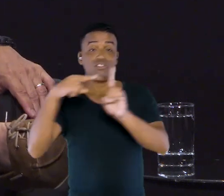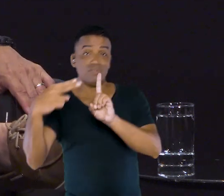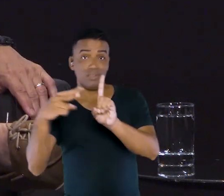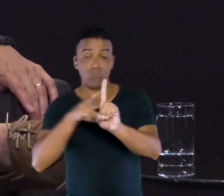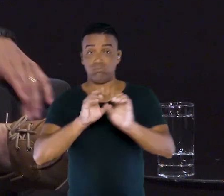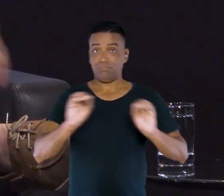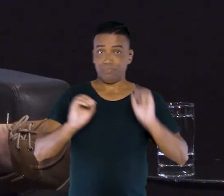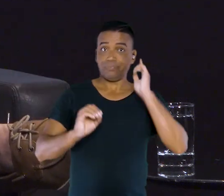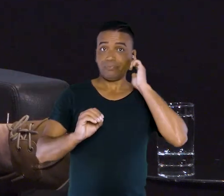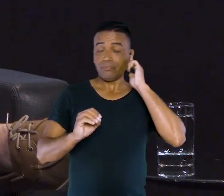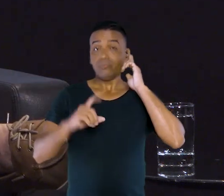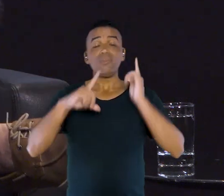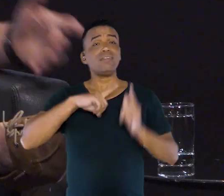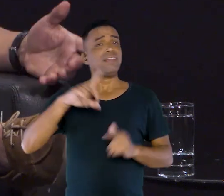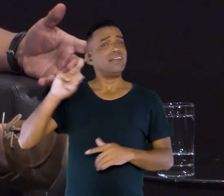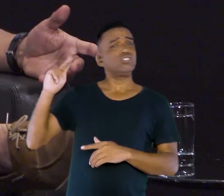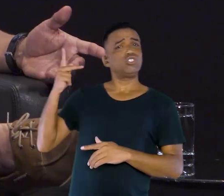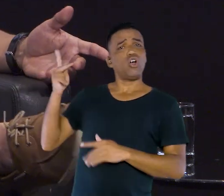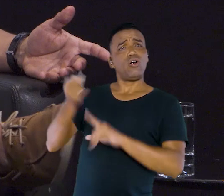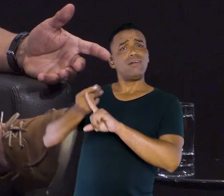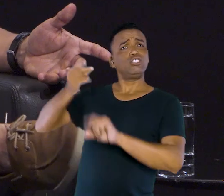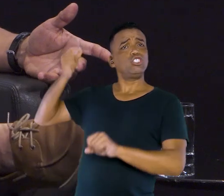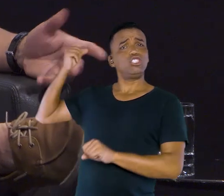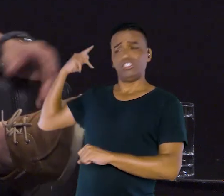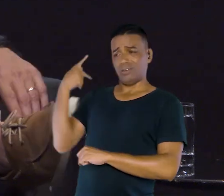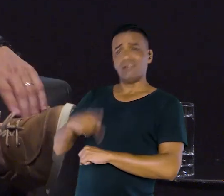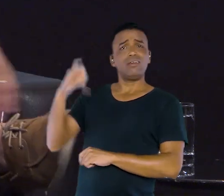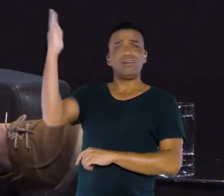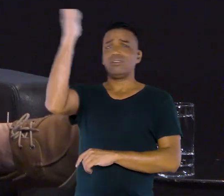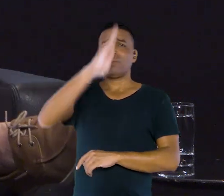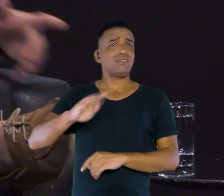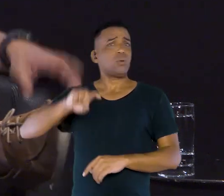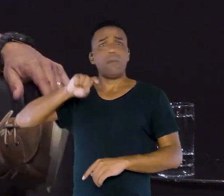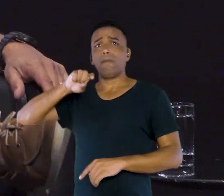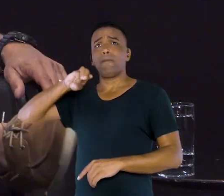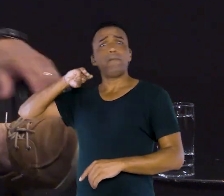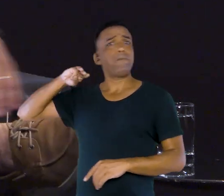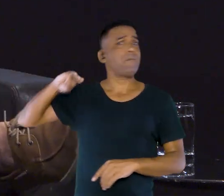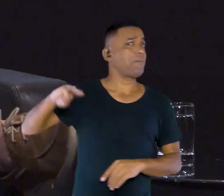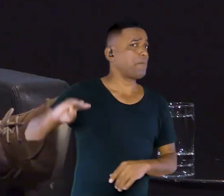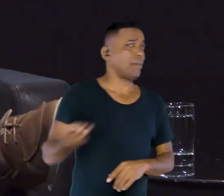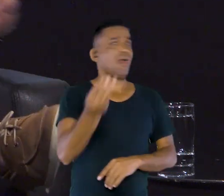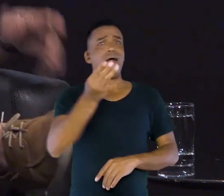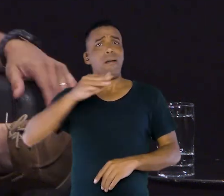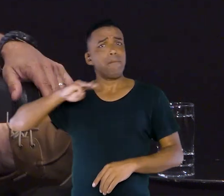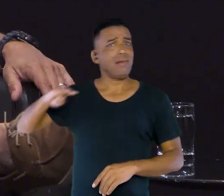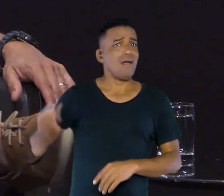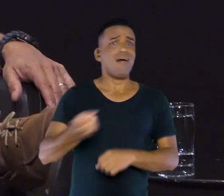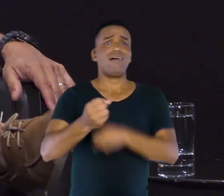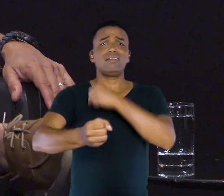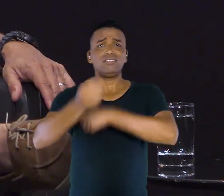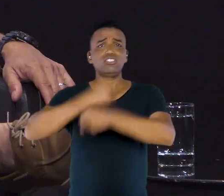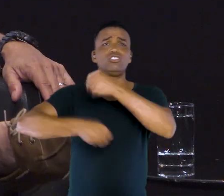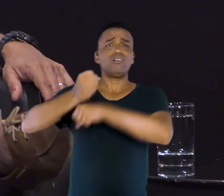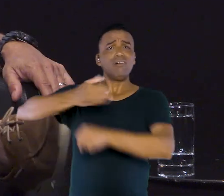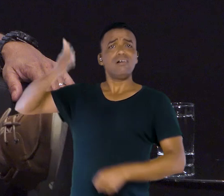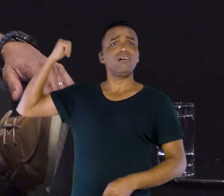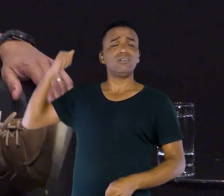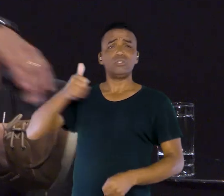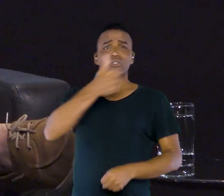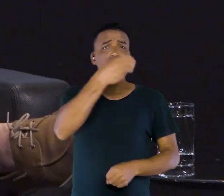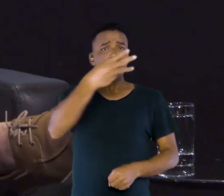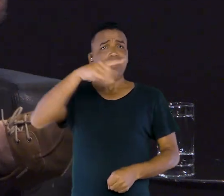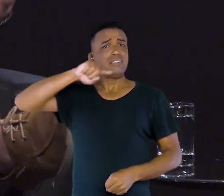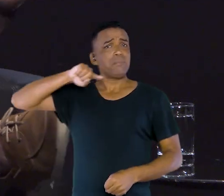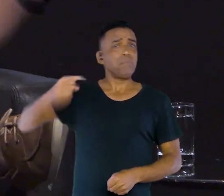outras perspectivas, é que existe uma história muito mais antiga aqui no Brasil, que tem milhares de anos, que tem pelo menos 13 mil anos, que